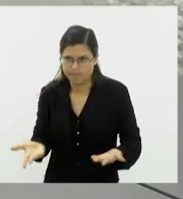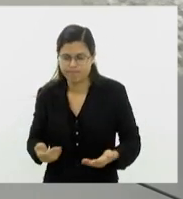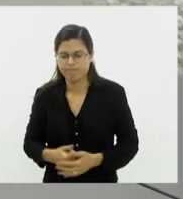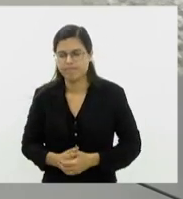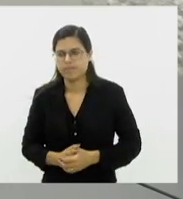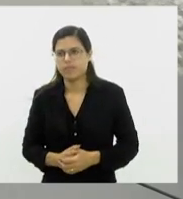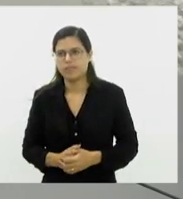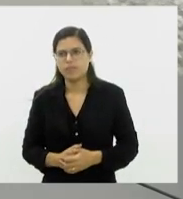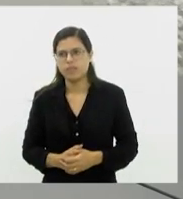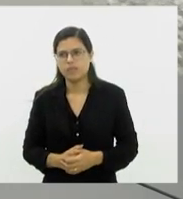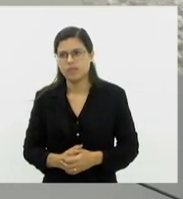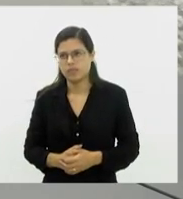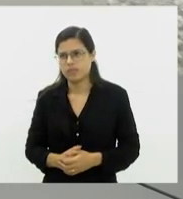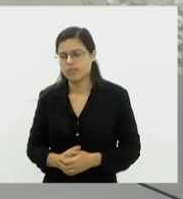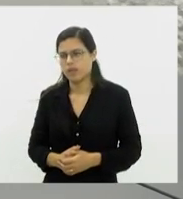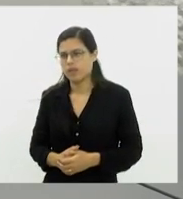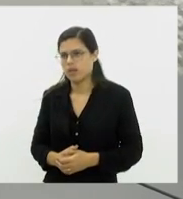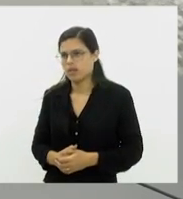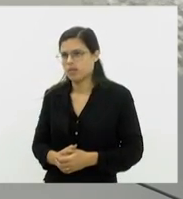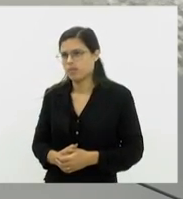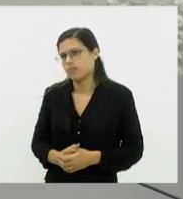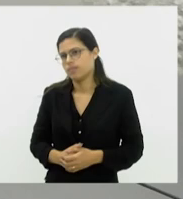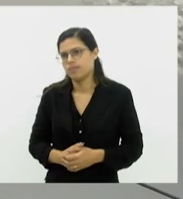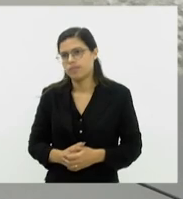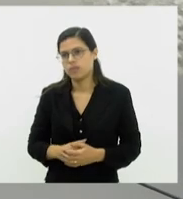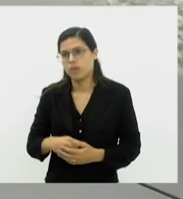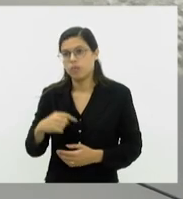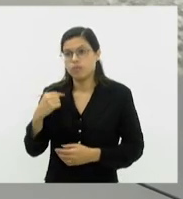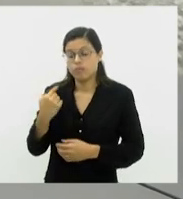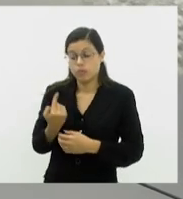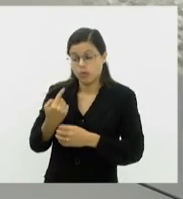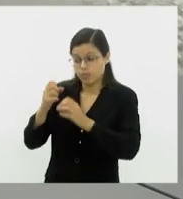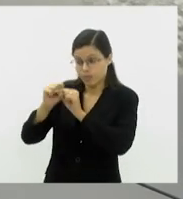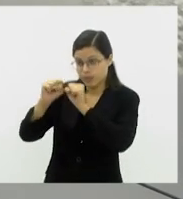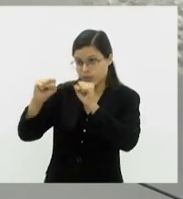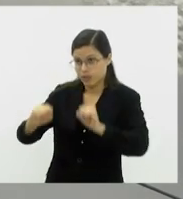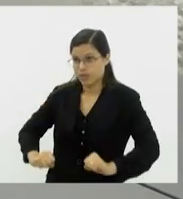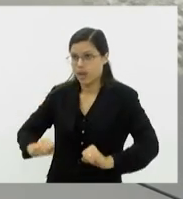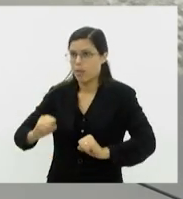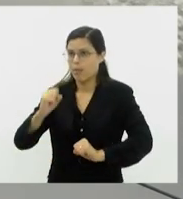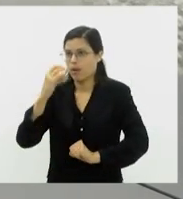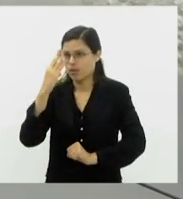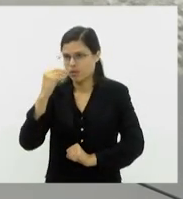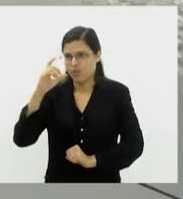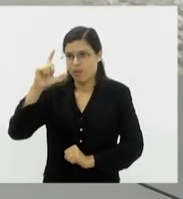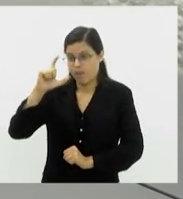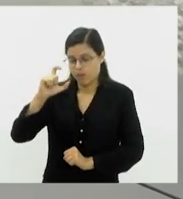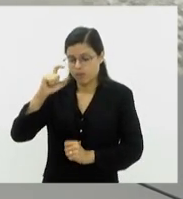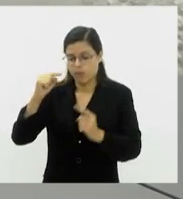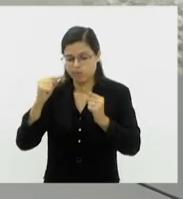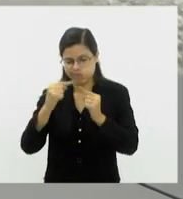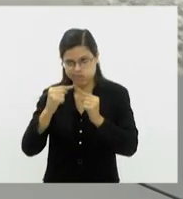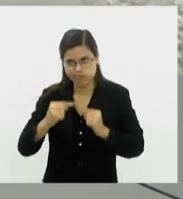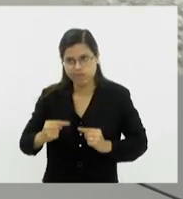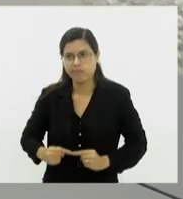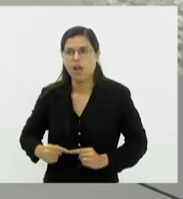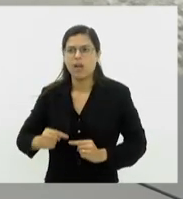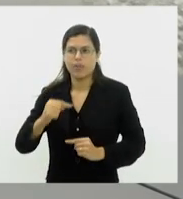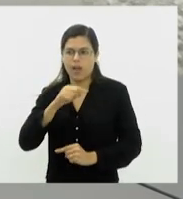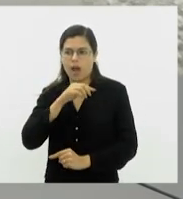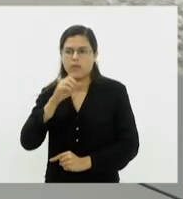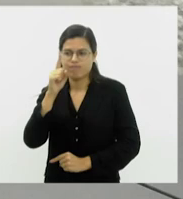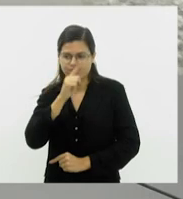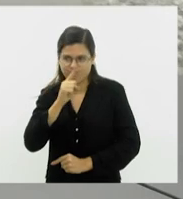eh pensando dessa forma o nosso sistema hoje de reconhecimento tá muito defasado e muito ruim mas vamos levar em